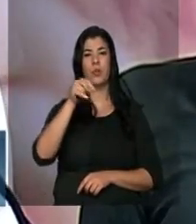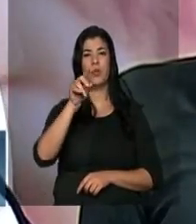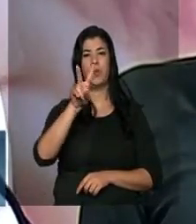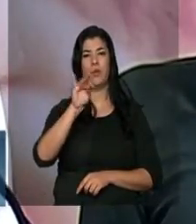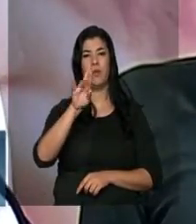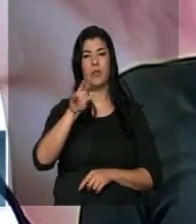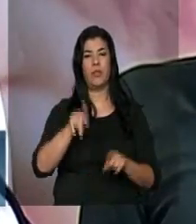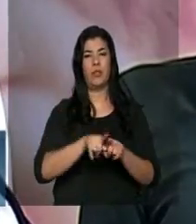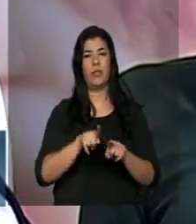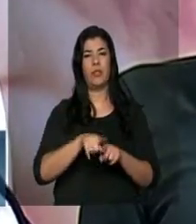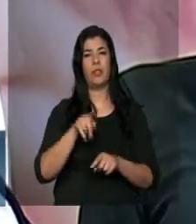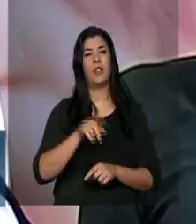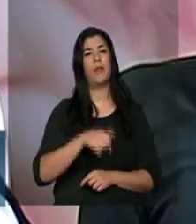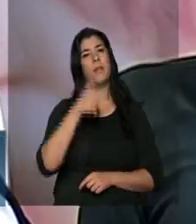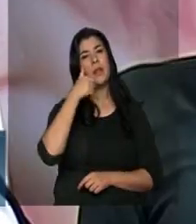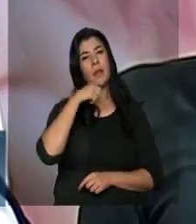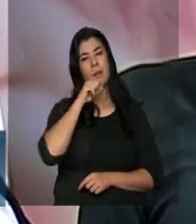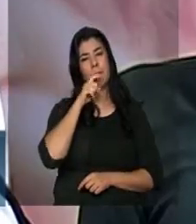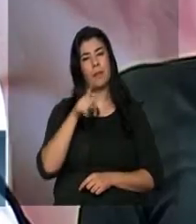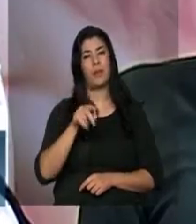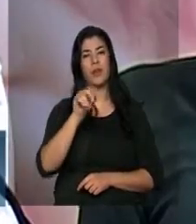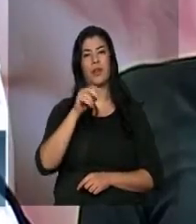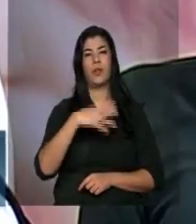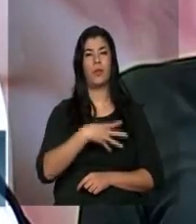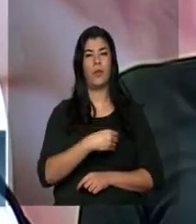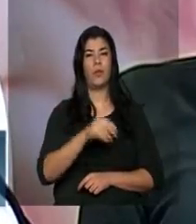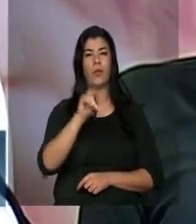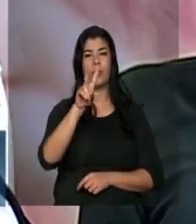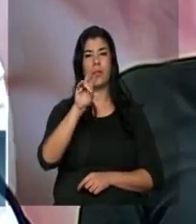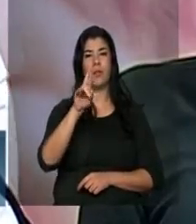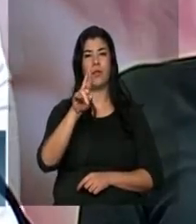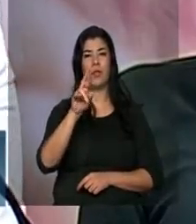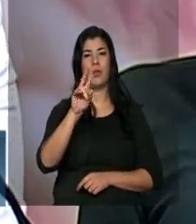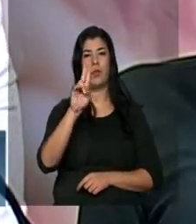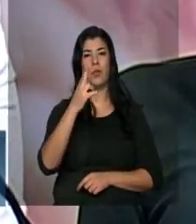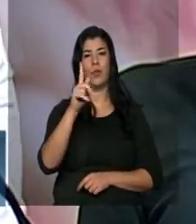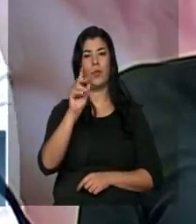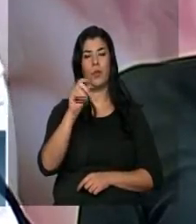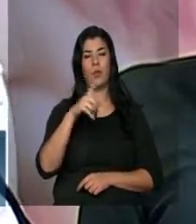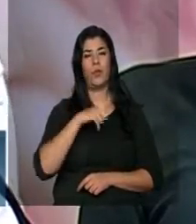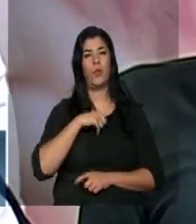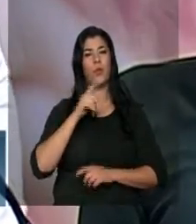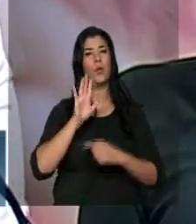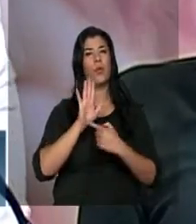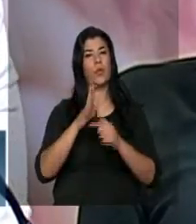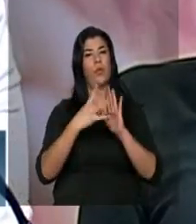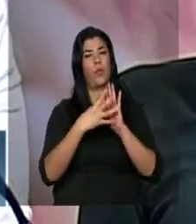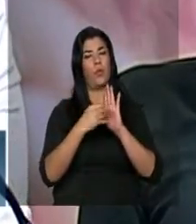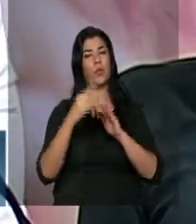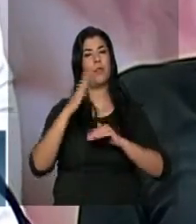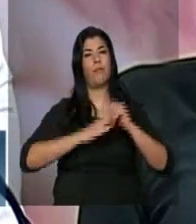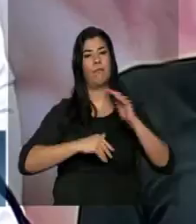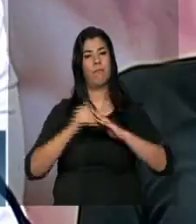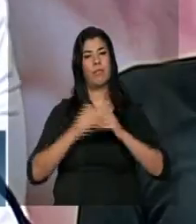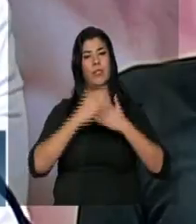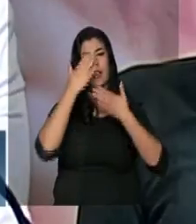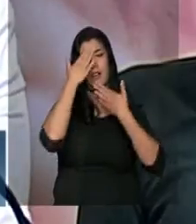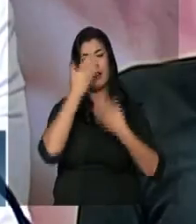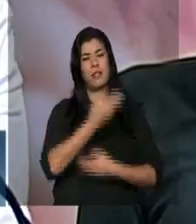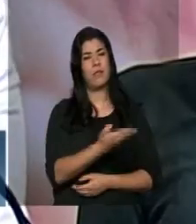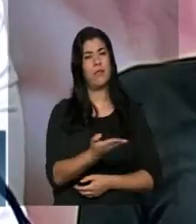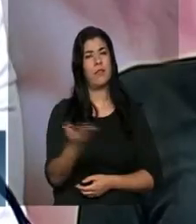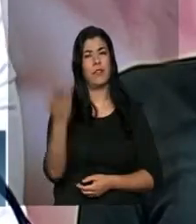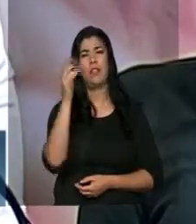que é o bebê receptor, por essa ação, né, de amor, de solidariedade. A gente tem muito a agradecer a todas as